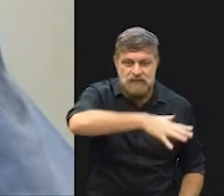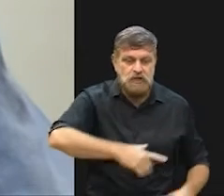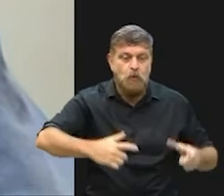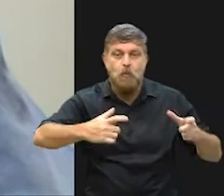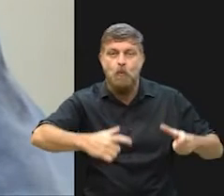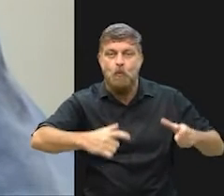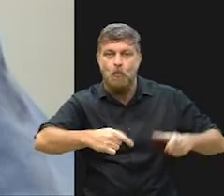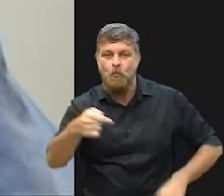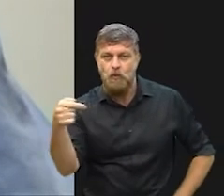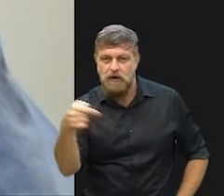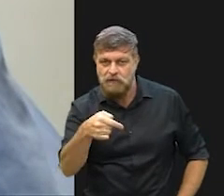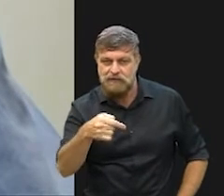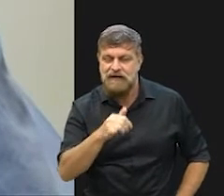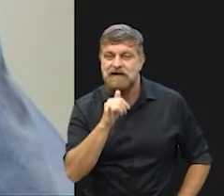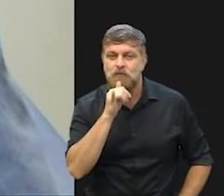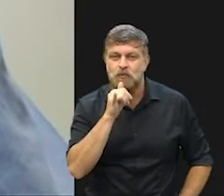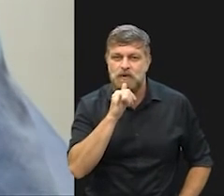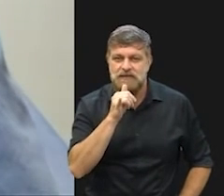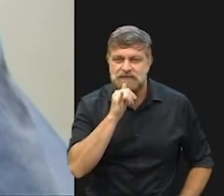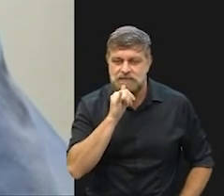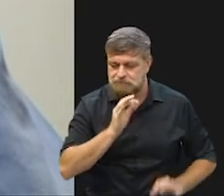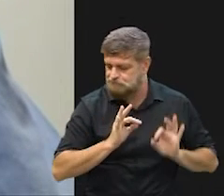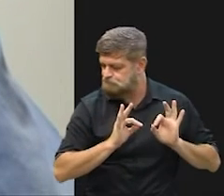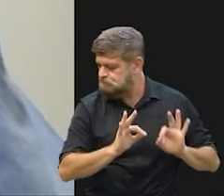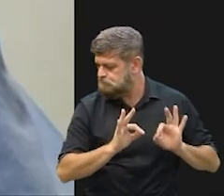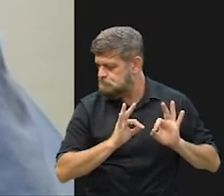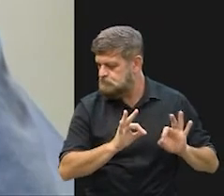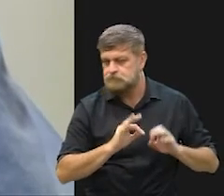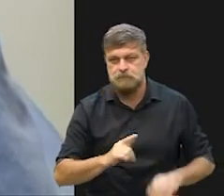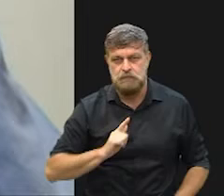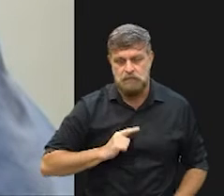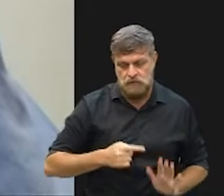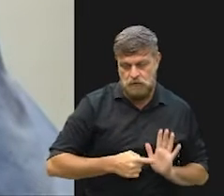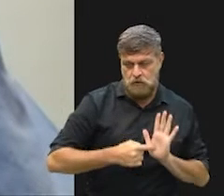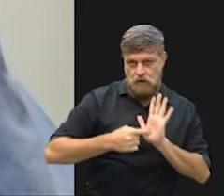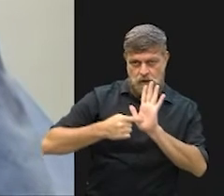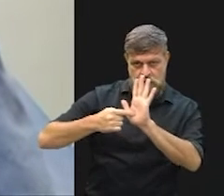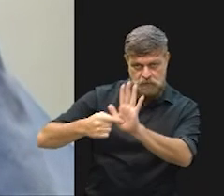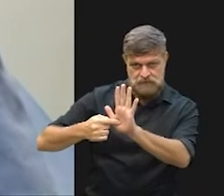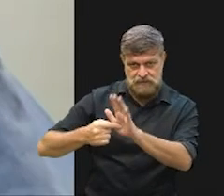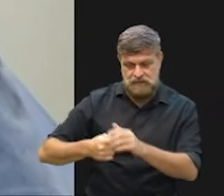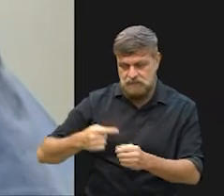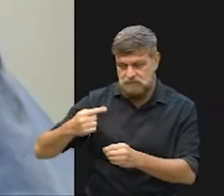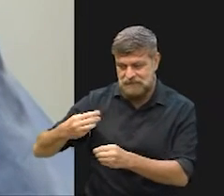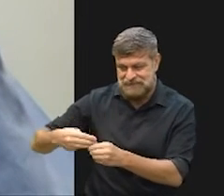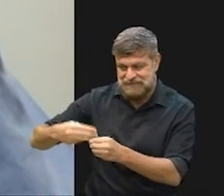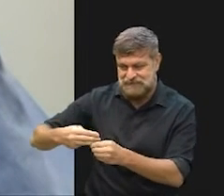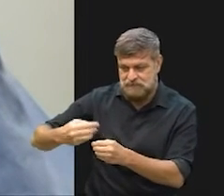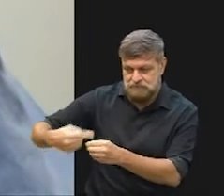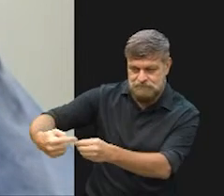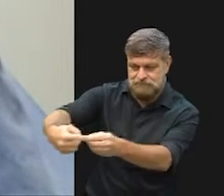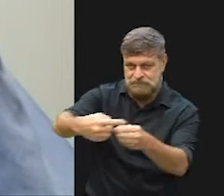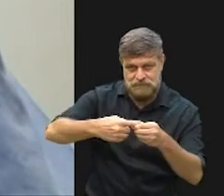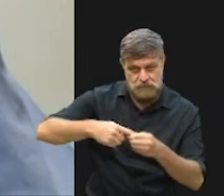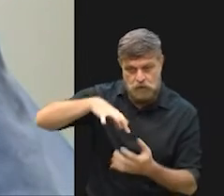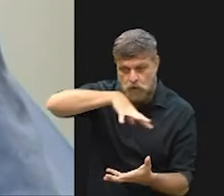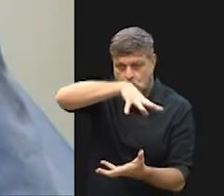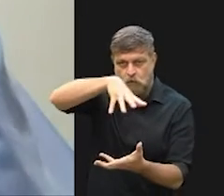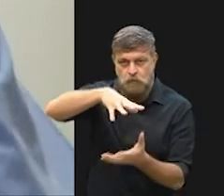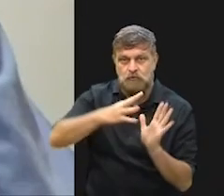Campinas, né, um dos exemplos que são mostrados para outras regiões metropolitanas do